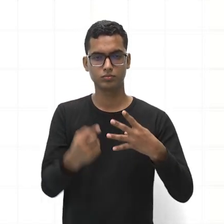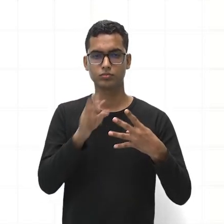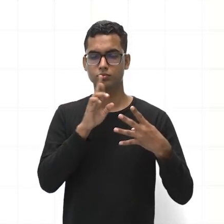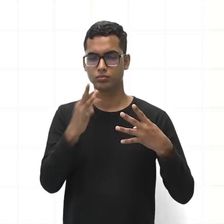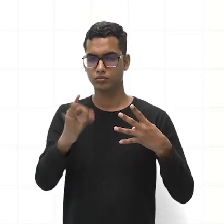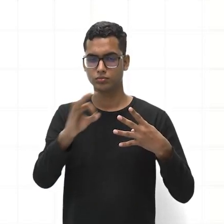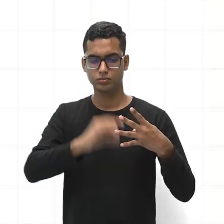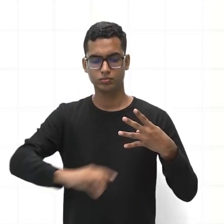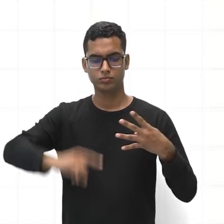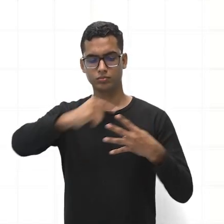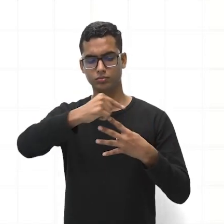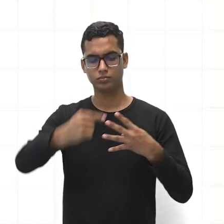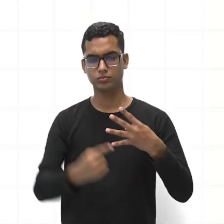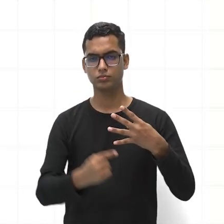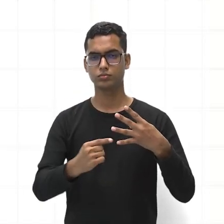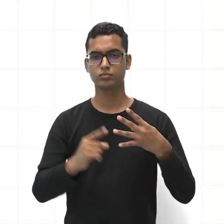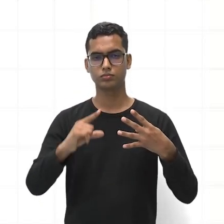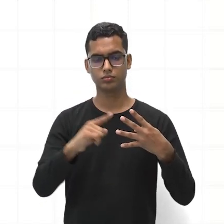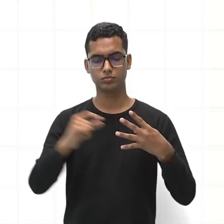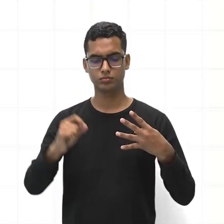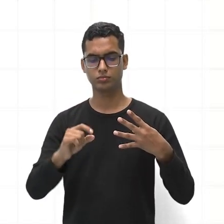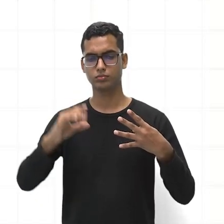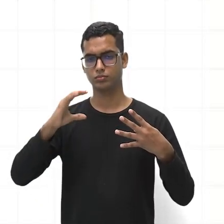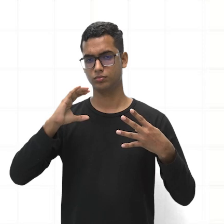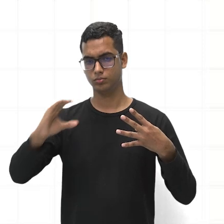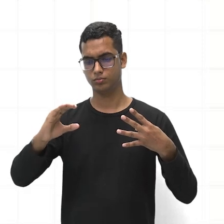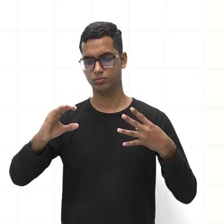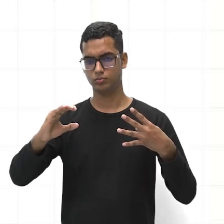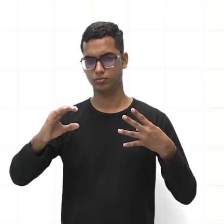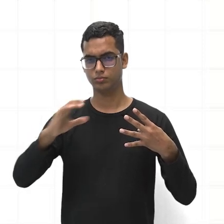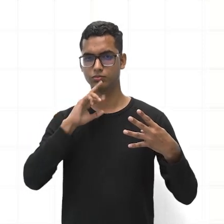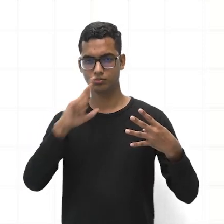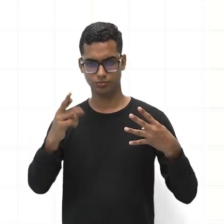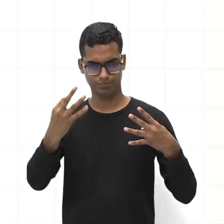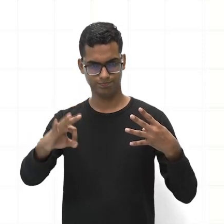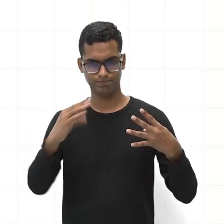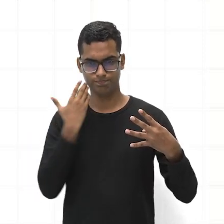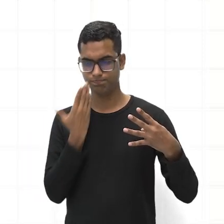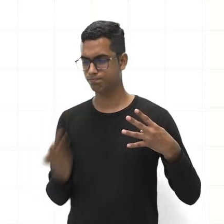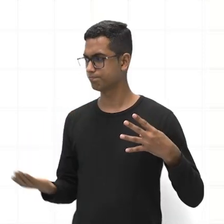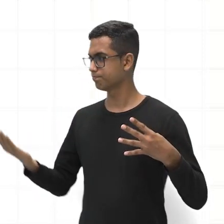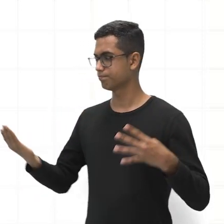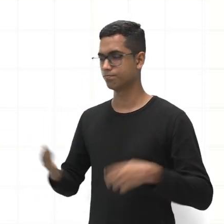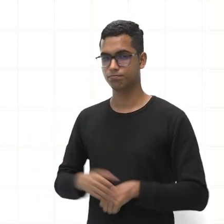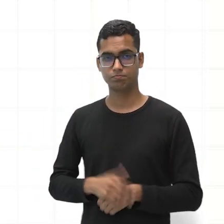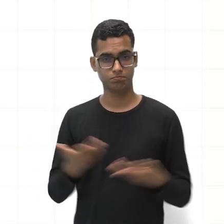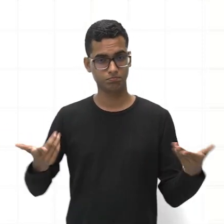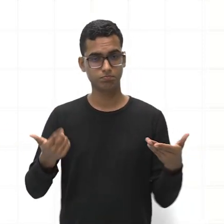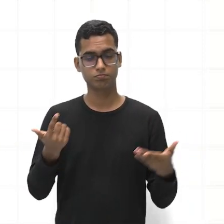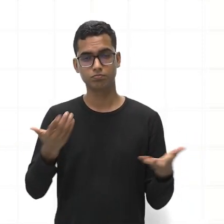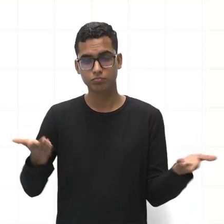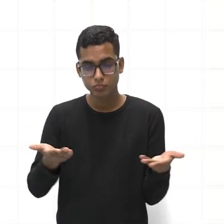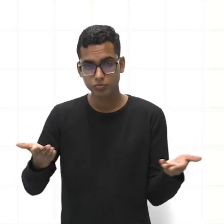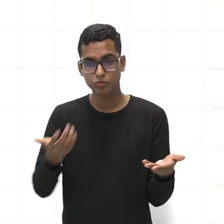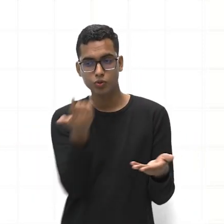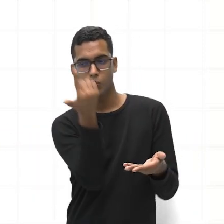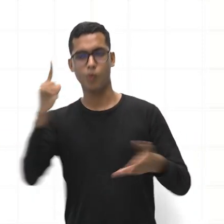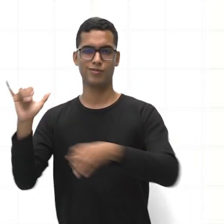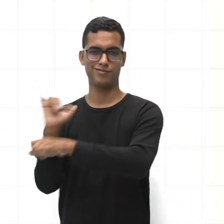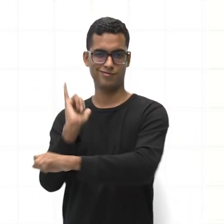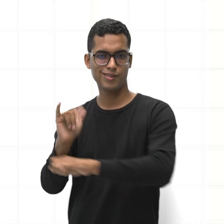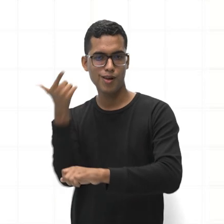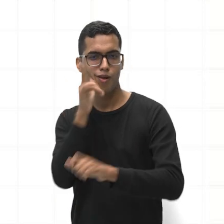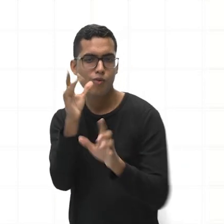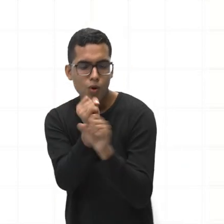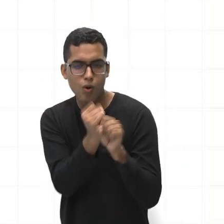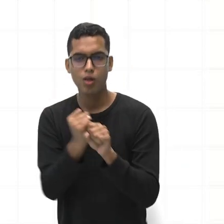4.675. Então, ó, a alternativa correta é a nossa letra C. Pessoal, uma outra forma de calcular isso daqui seria